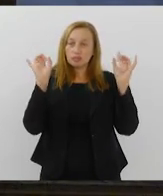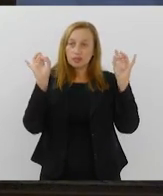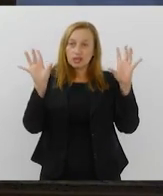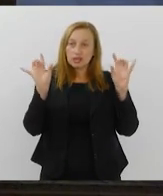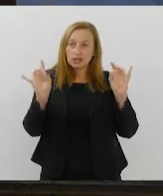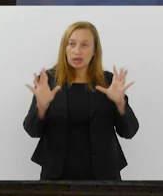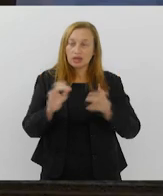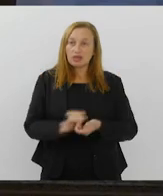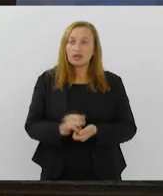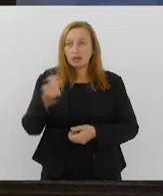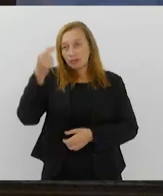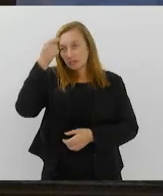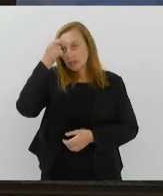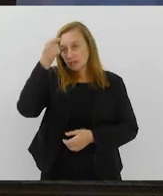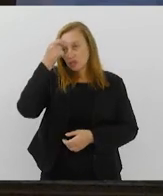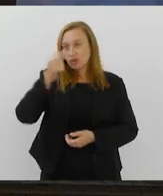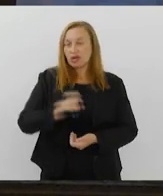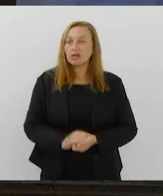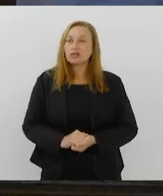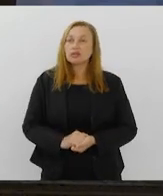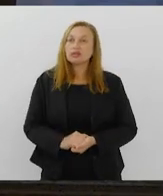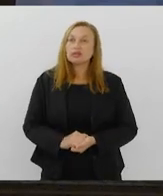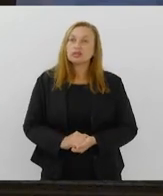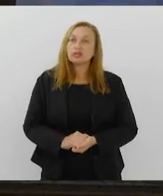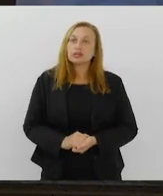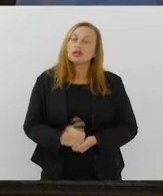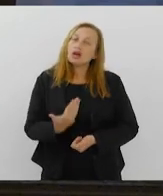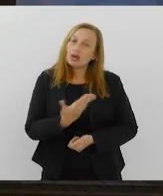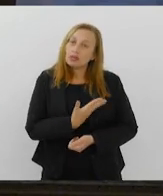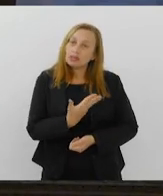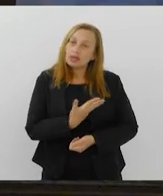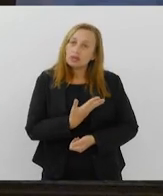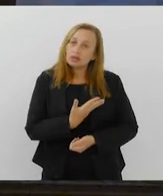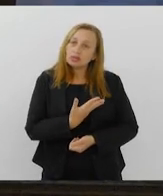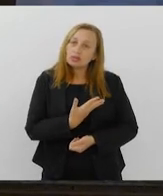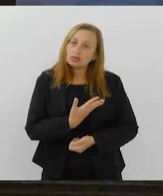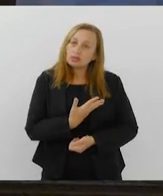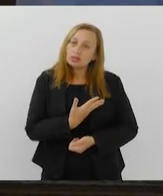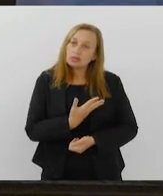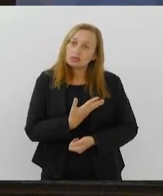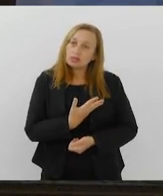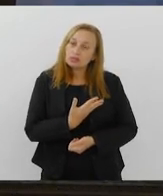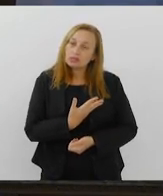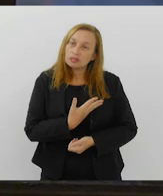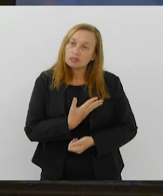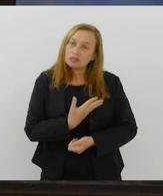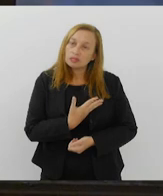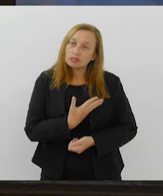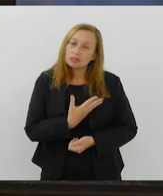em memória ao inesquecível colega, amigo, companheiro Carson e